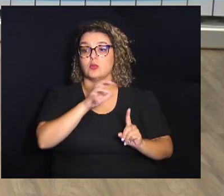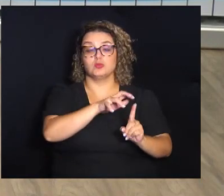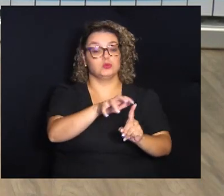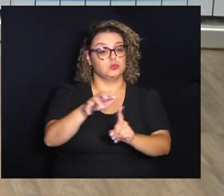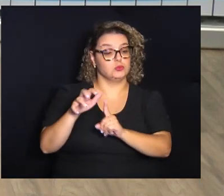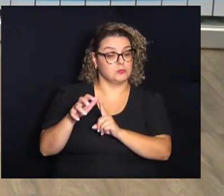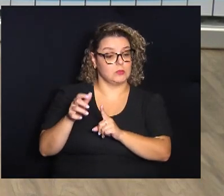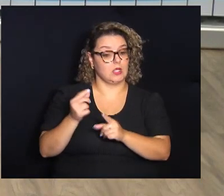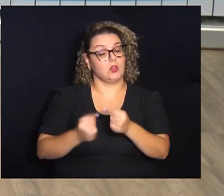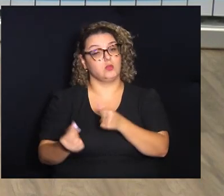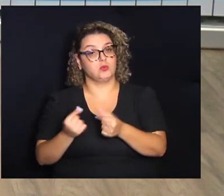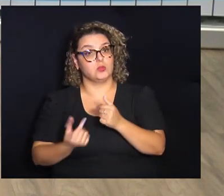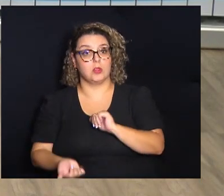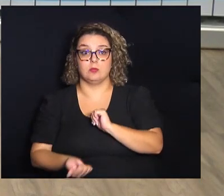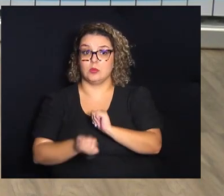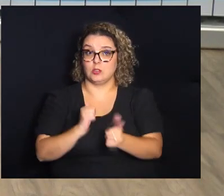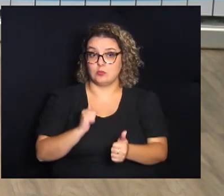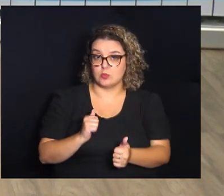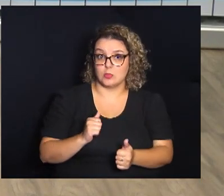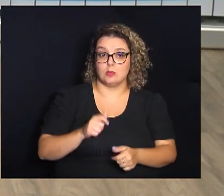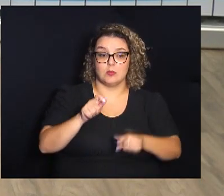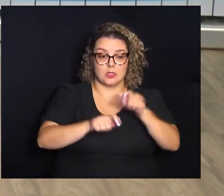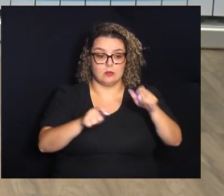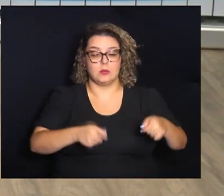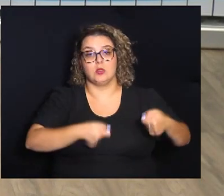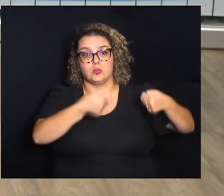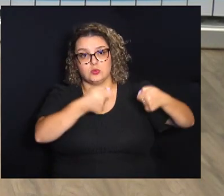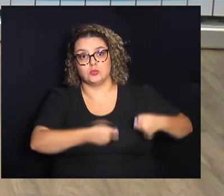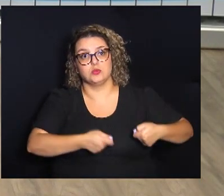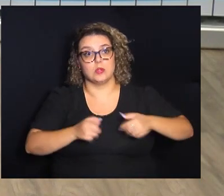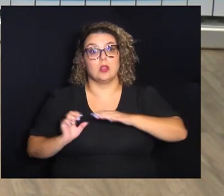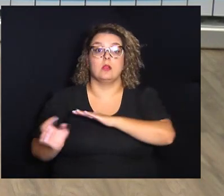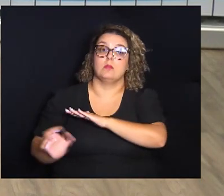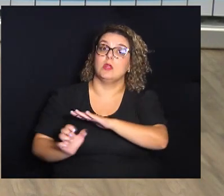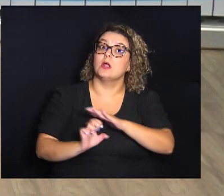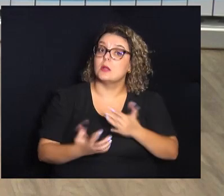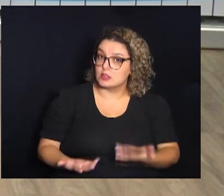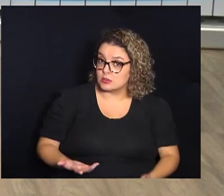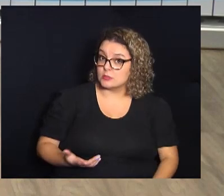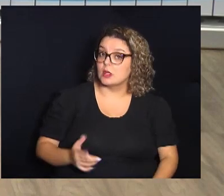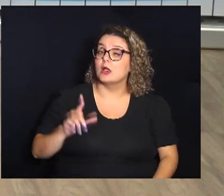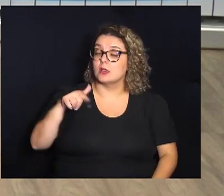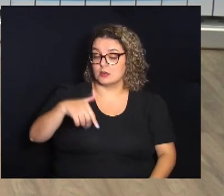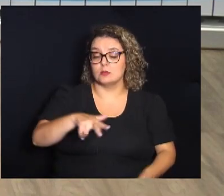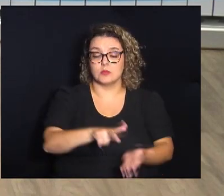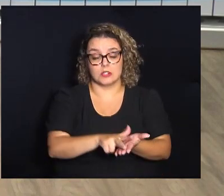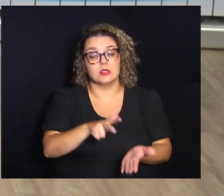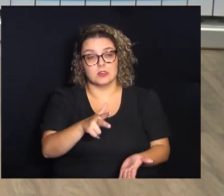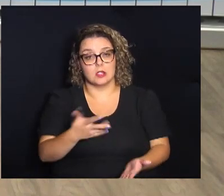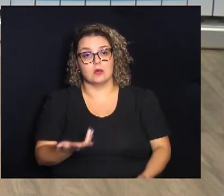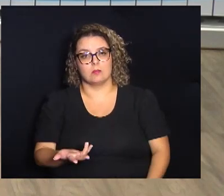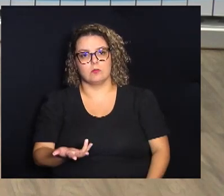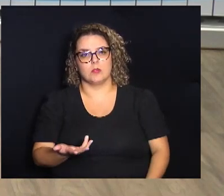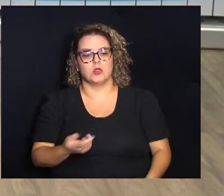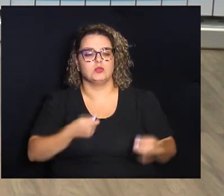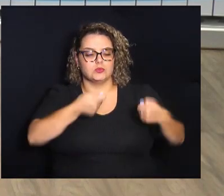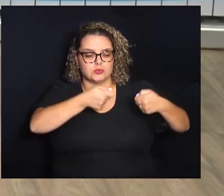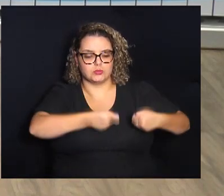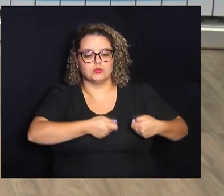econômicos, esportivos para os apostadores, para as empresas, após esta regulamentação das